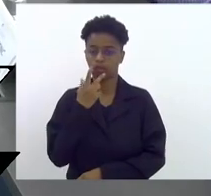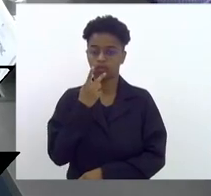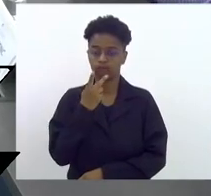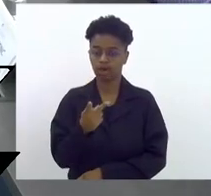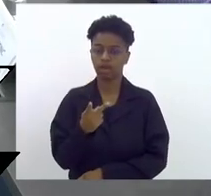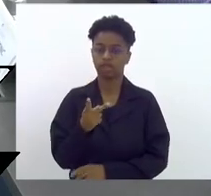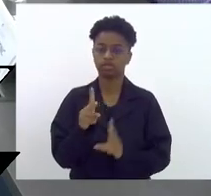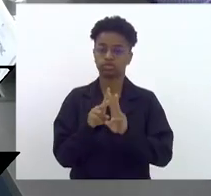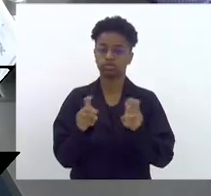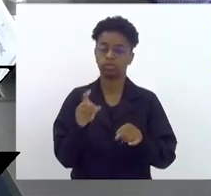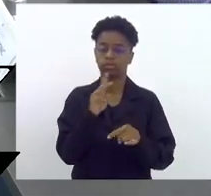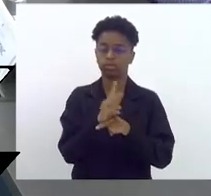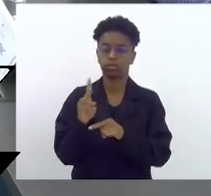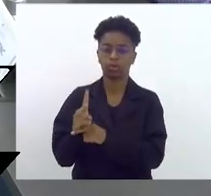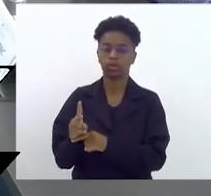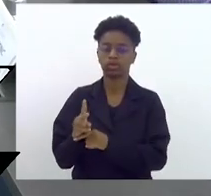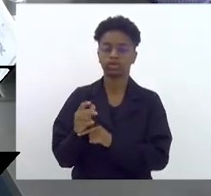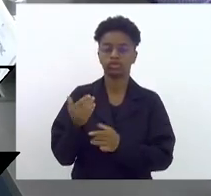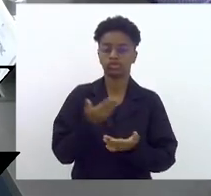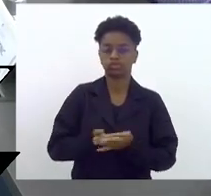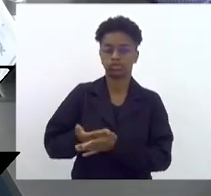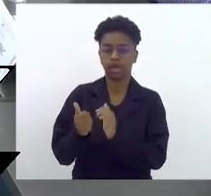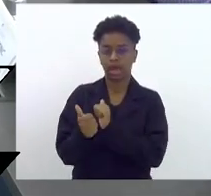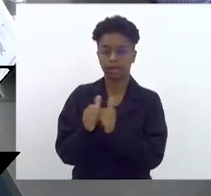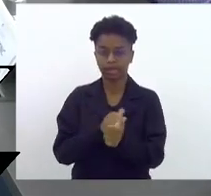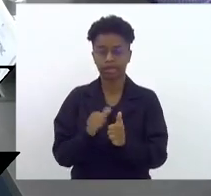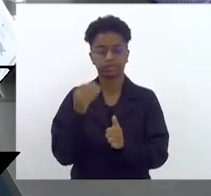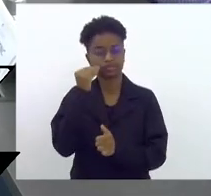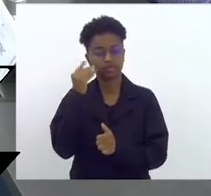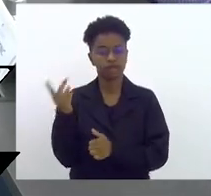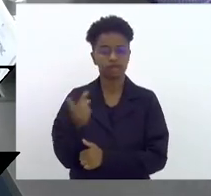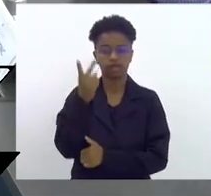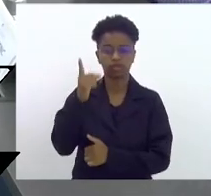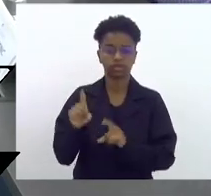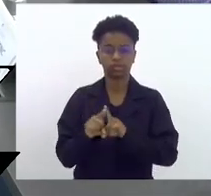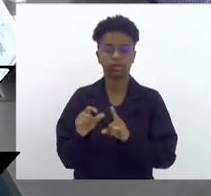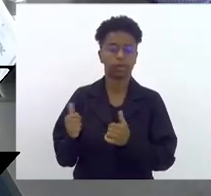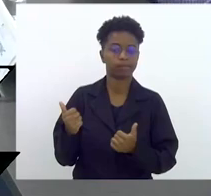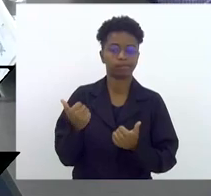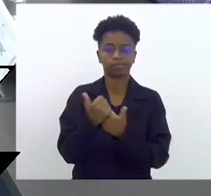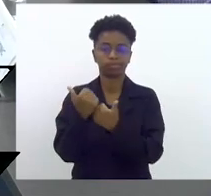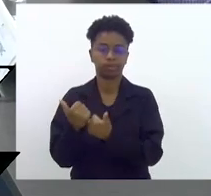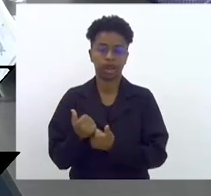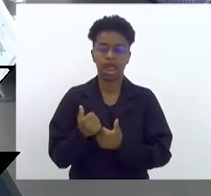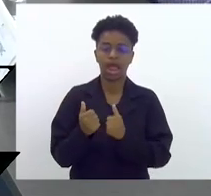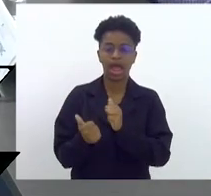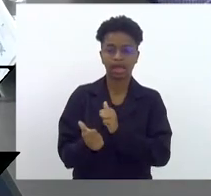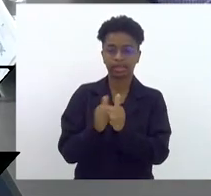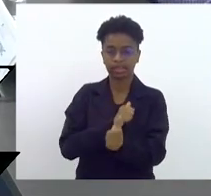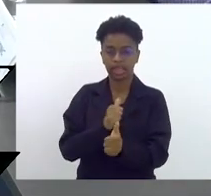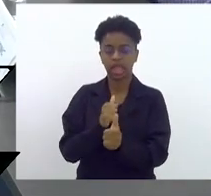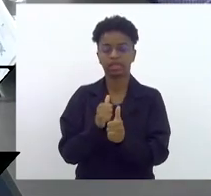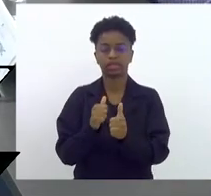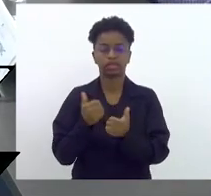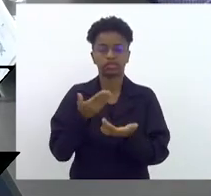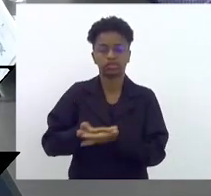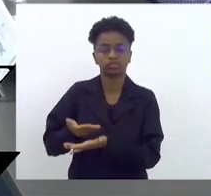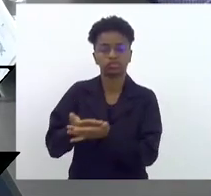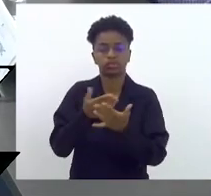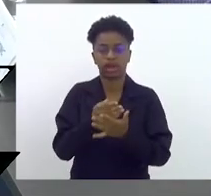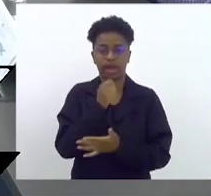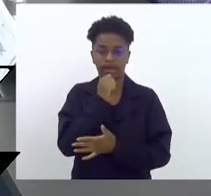aos direitos do Estudante atleta visando valorizar e beneficiar atletas de alto rendimento que estejam regularmente